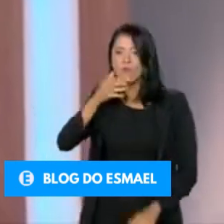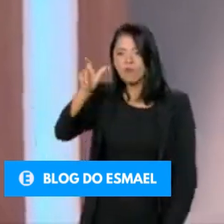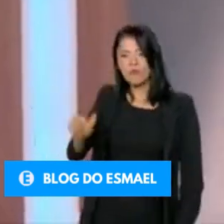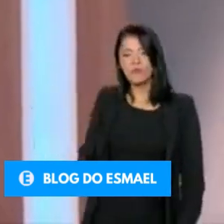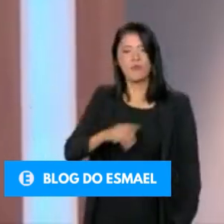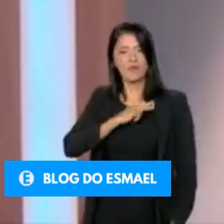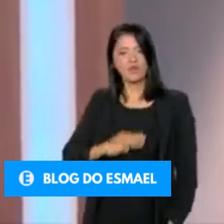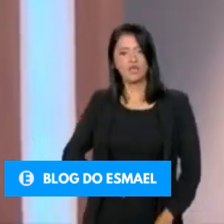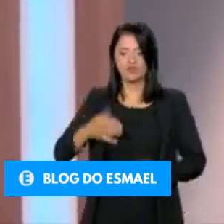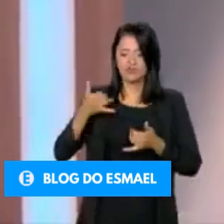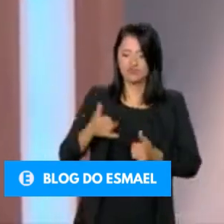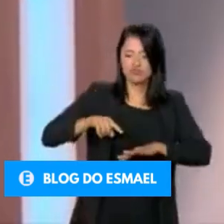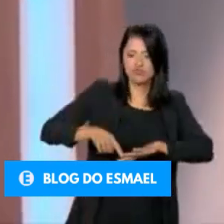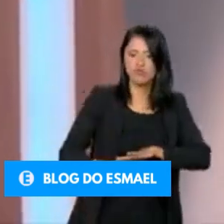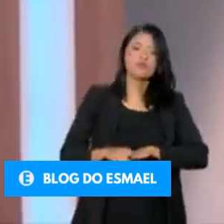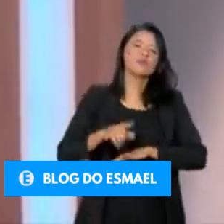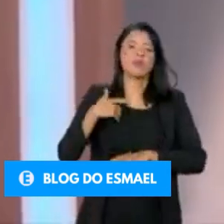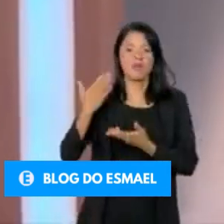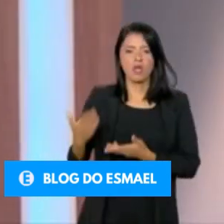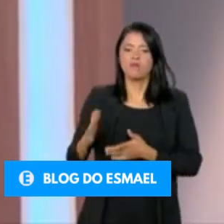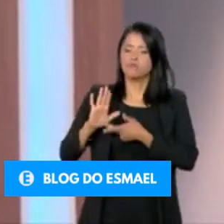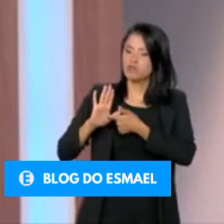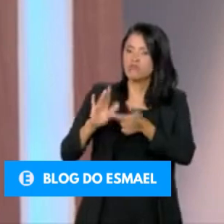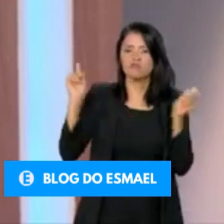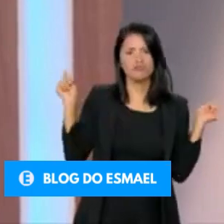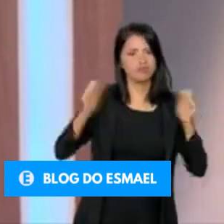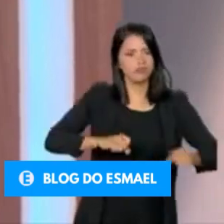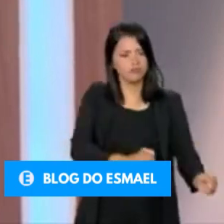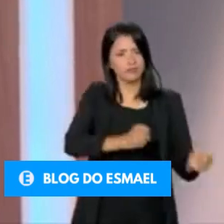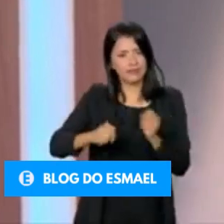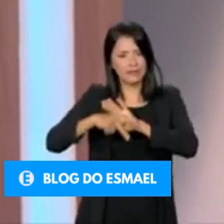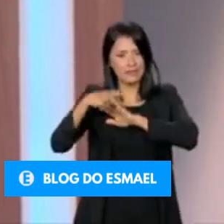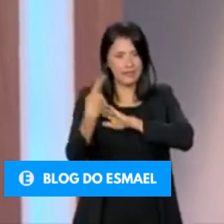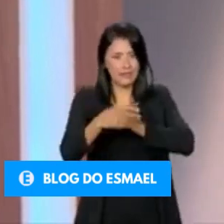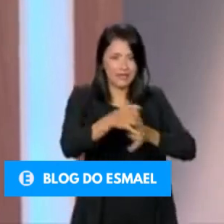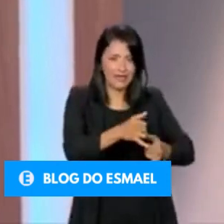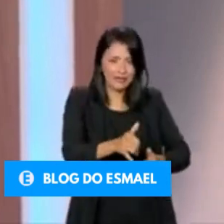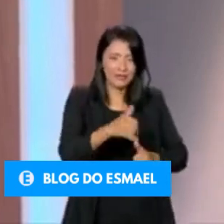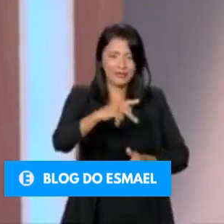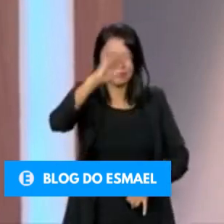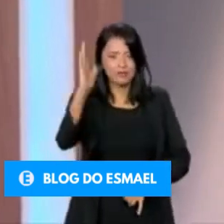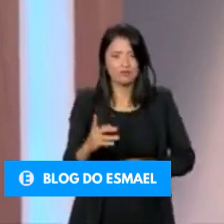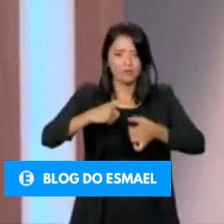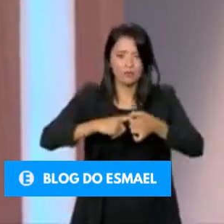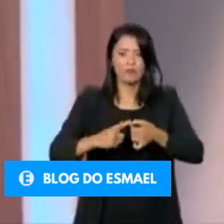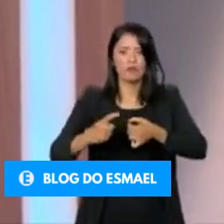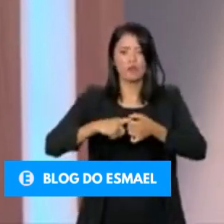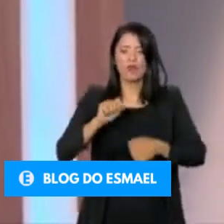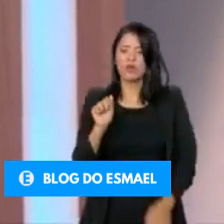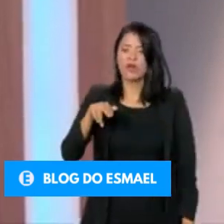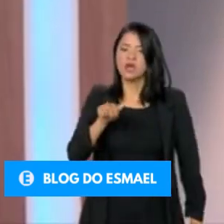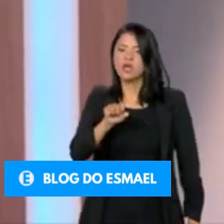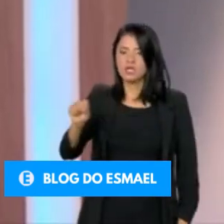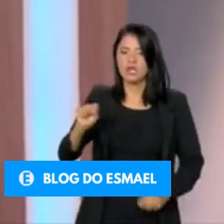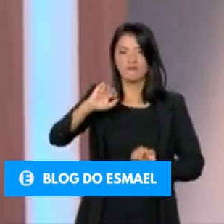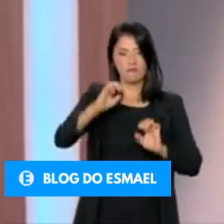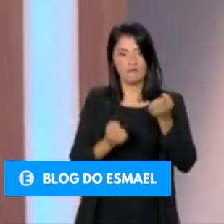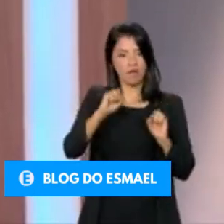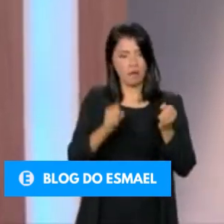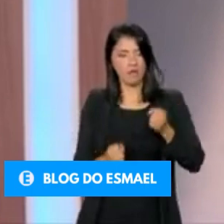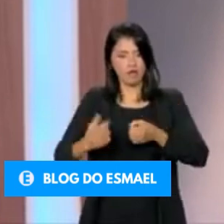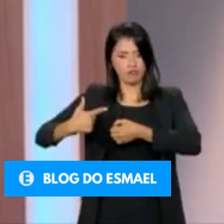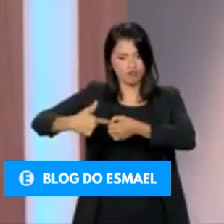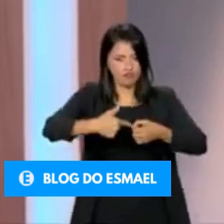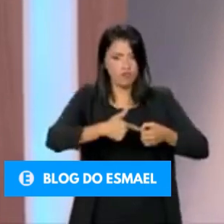ministro de Minas e Energia, Alexandre Silveira, destacou o potencial energético do Brasil e afirmou que a retomada da ANSA, a fábrica de fertilizantes